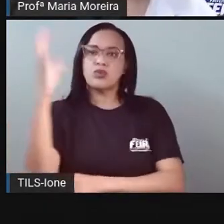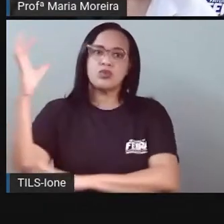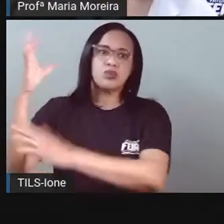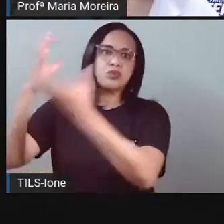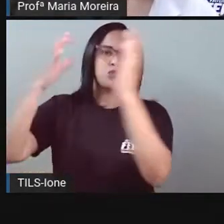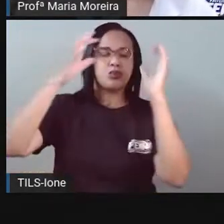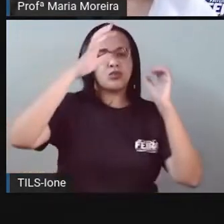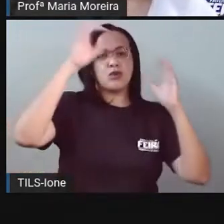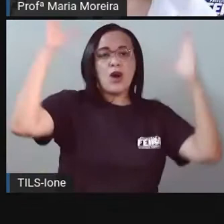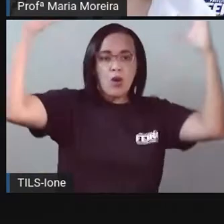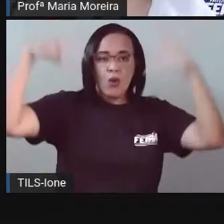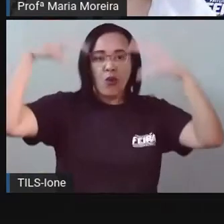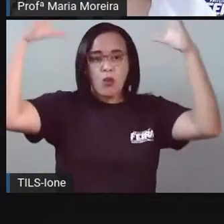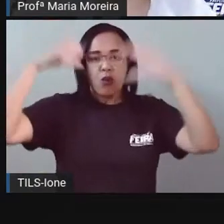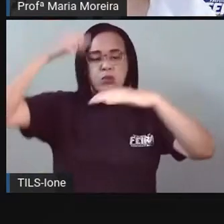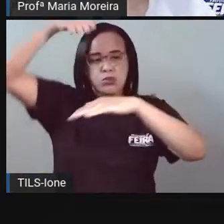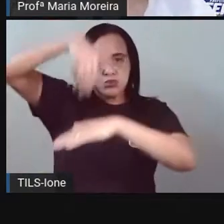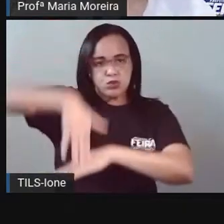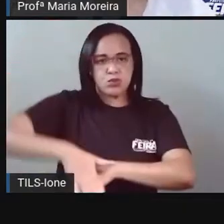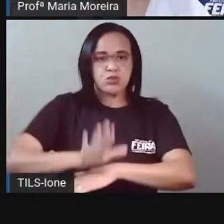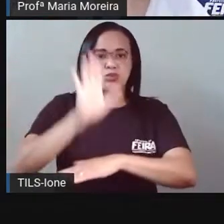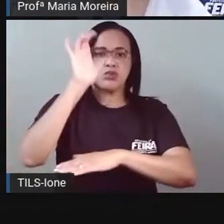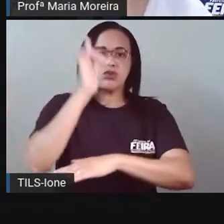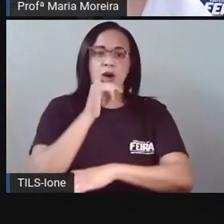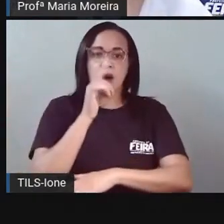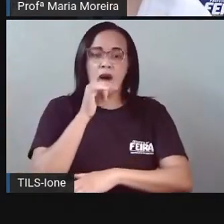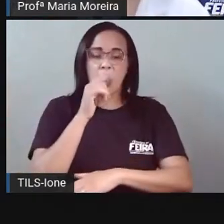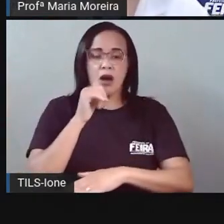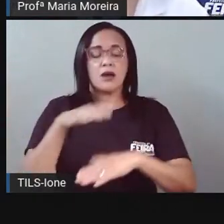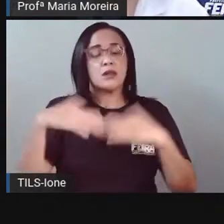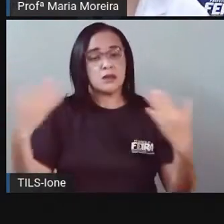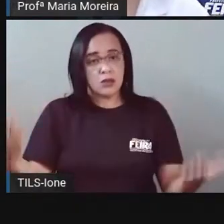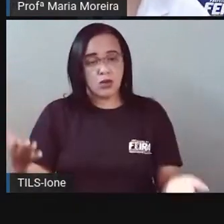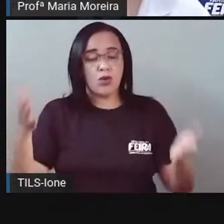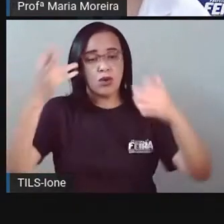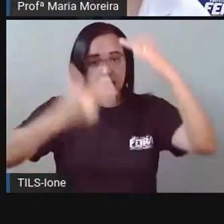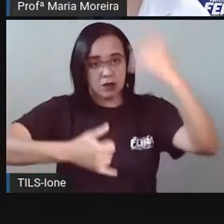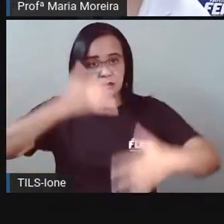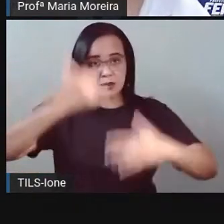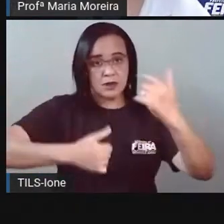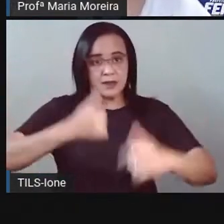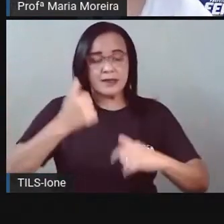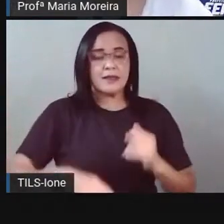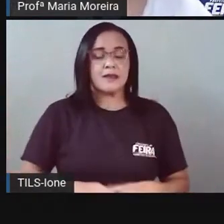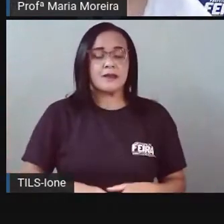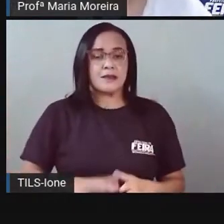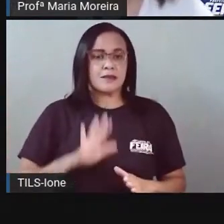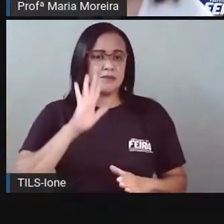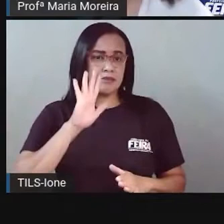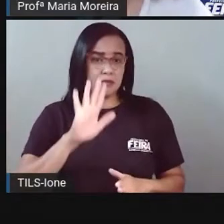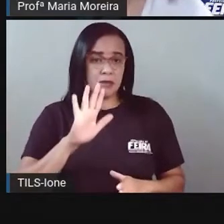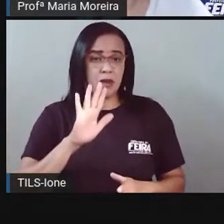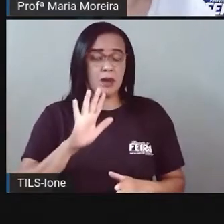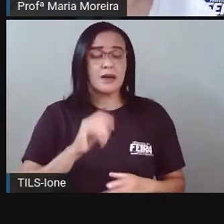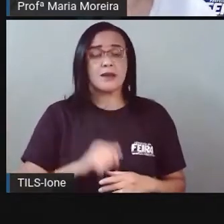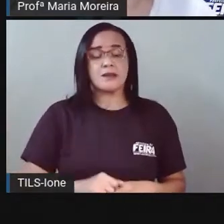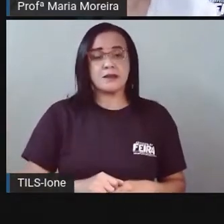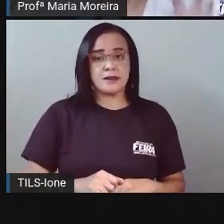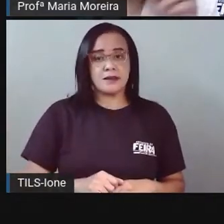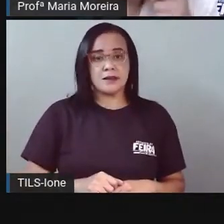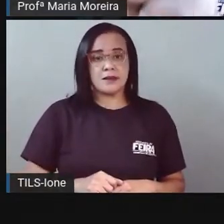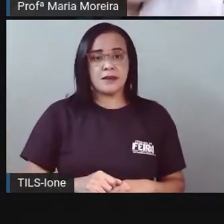seca. E vamos falar aí sobre esses fenômenos. Mas para poder falar sobre isso, inclusive, a gente vai precisar fazer